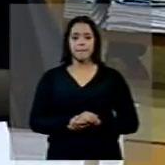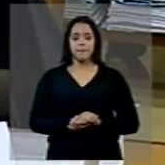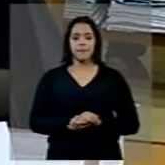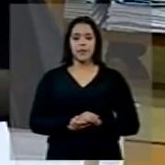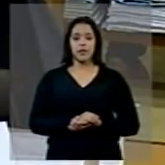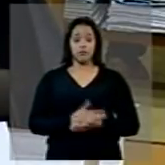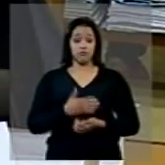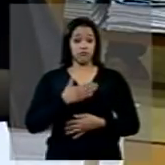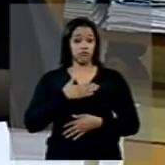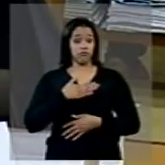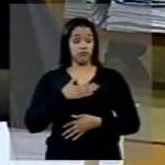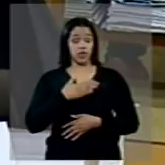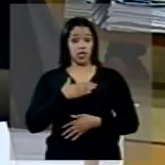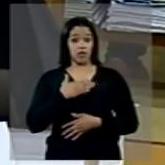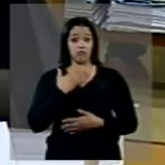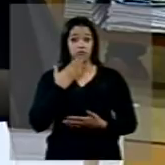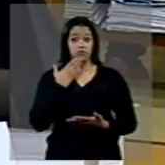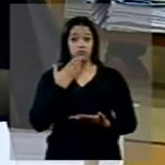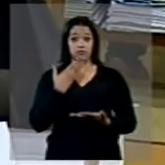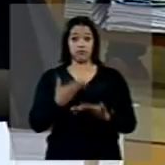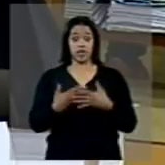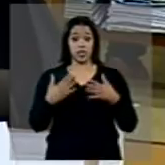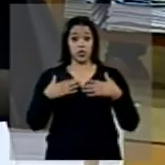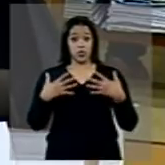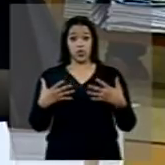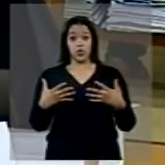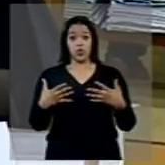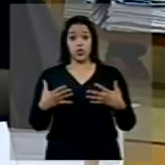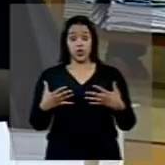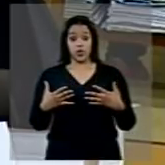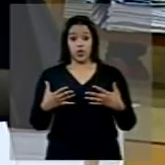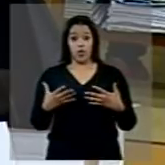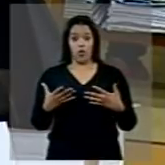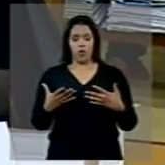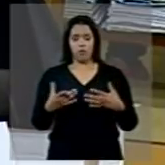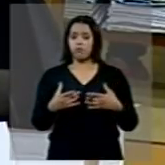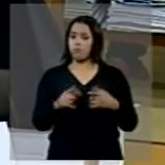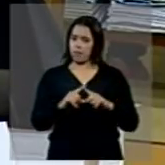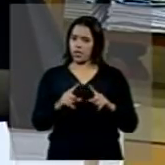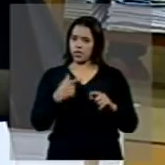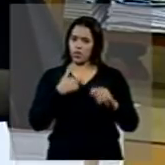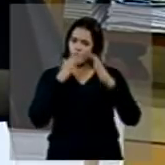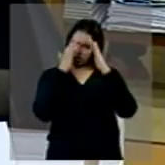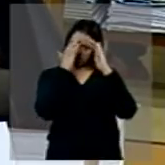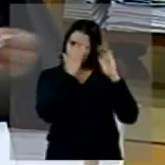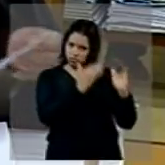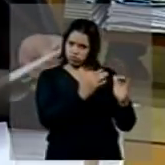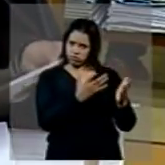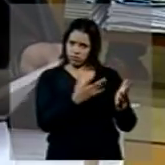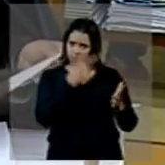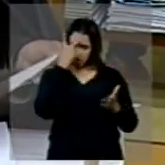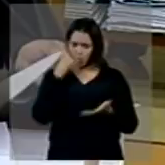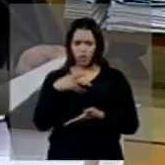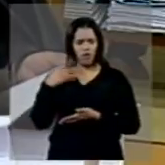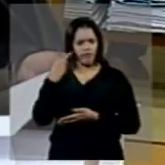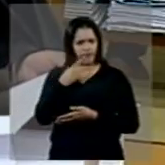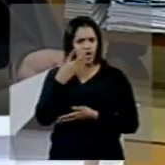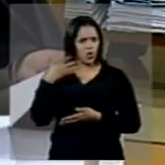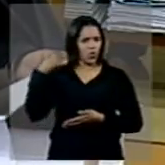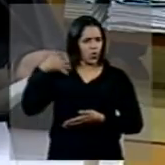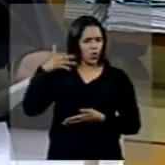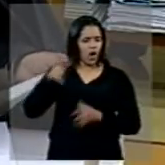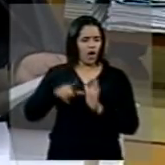a minha perplexidade, embora com respeito aos requerentes, arguentes,